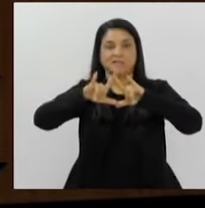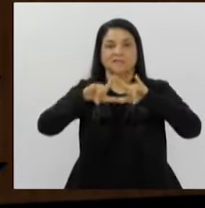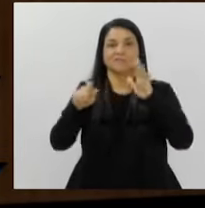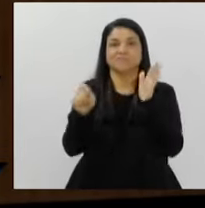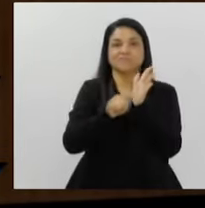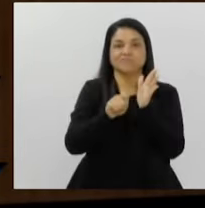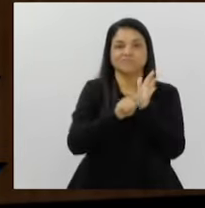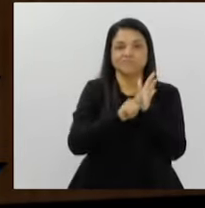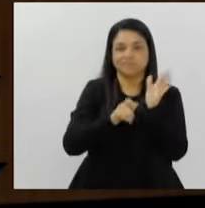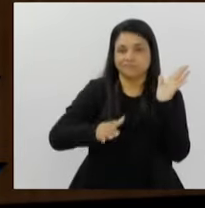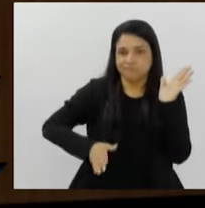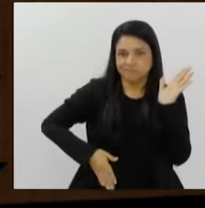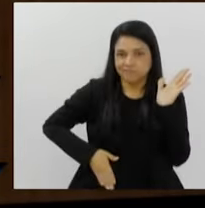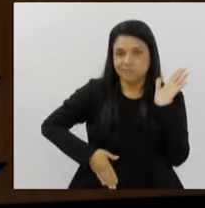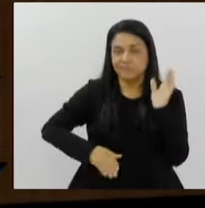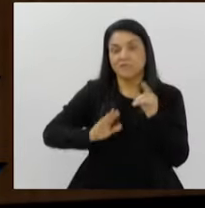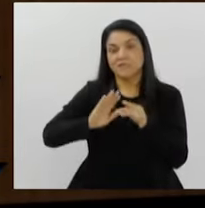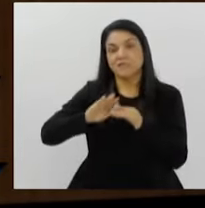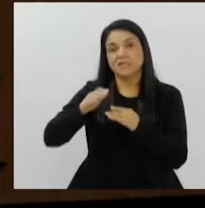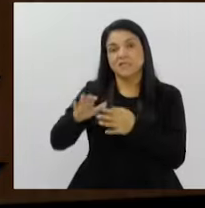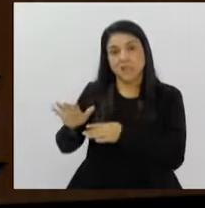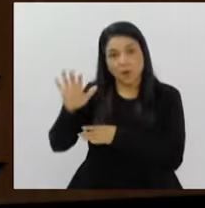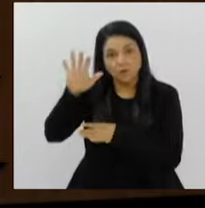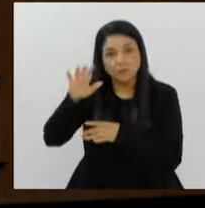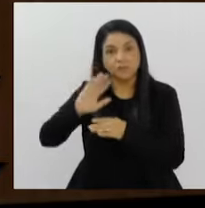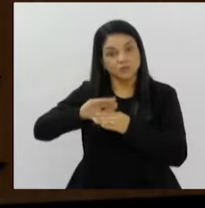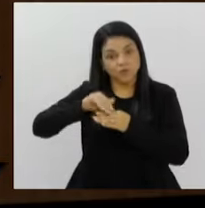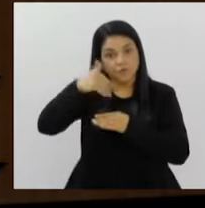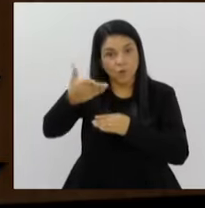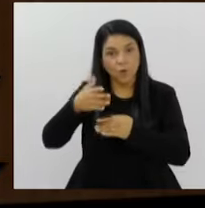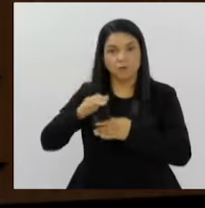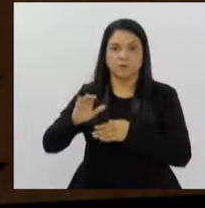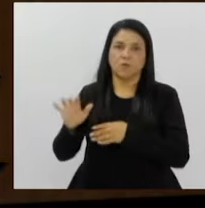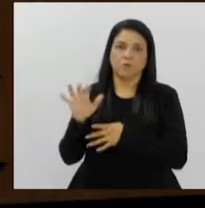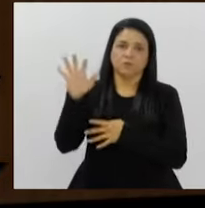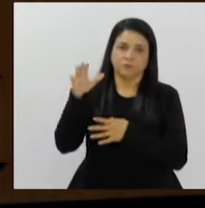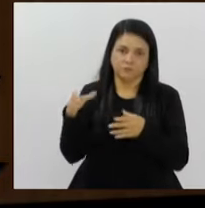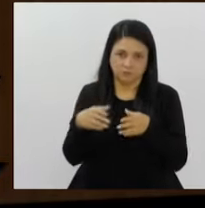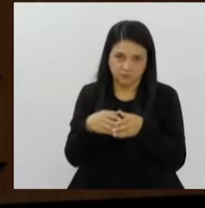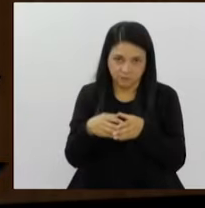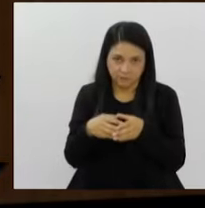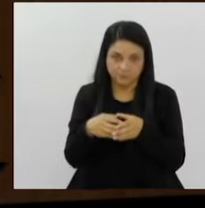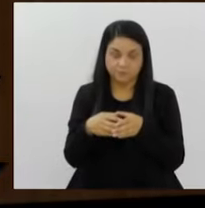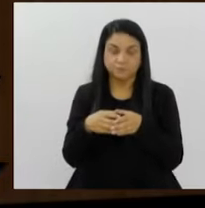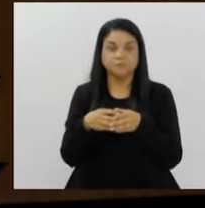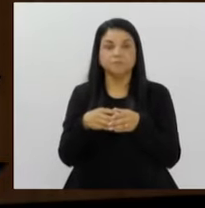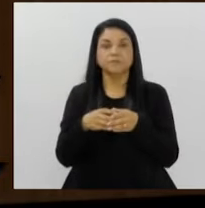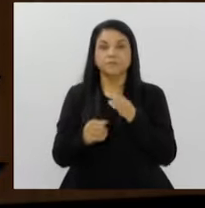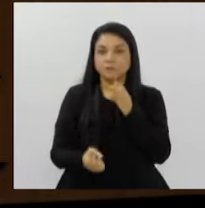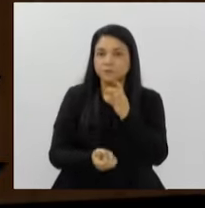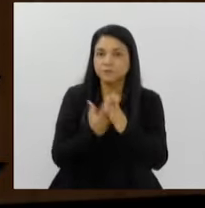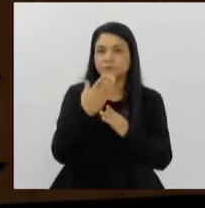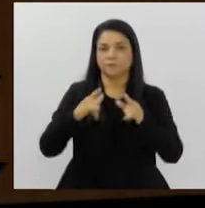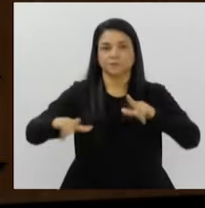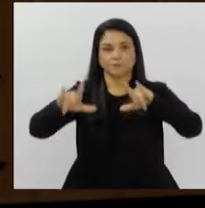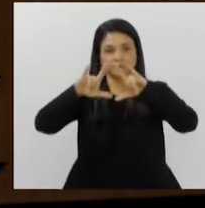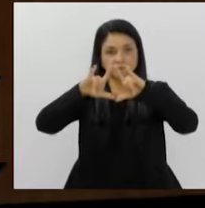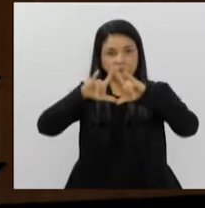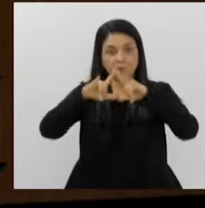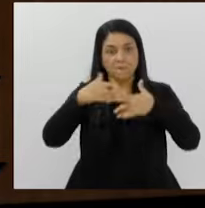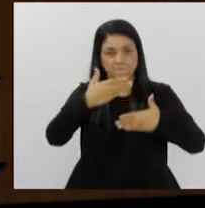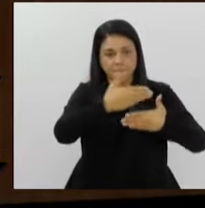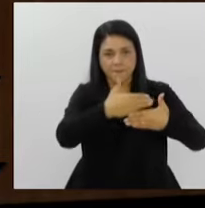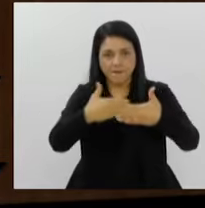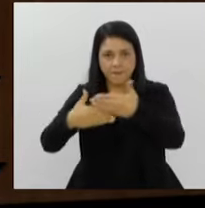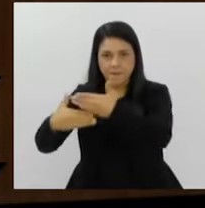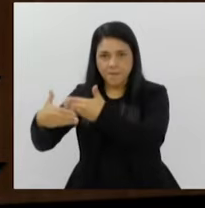para além das comunidades. Então, surgimento da narcomilícia, aumento das barricadas, o